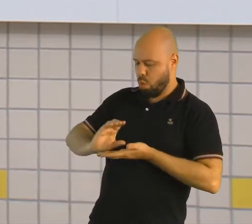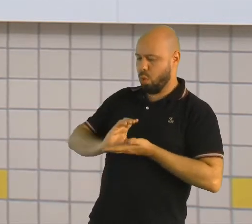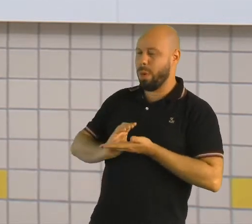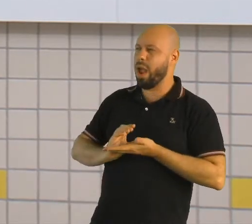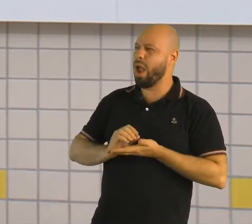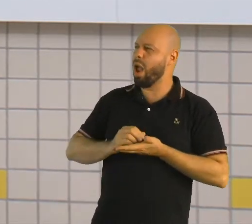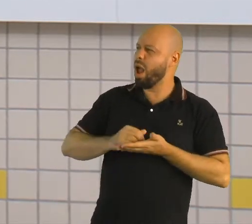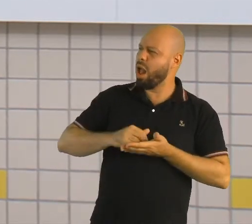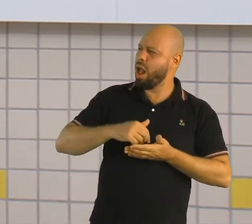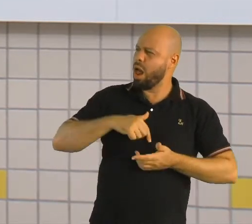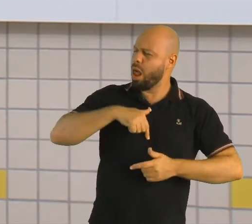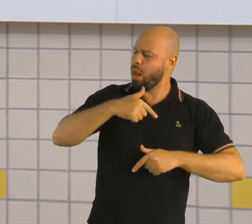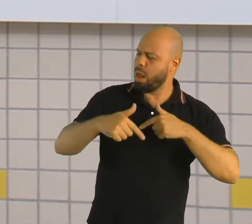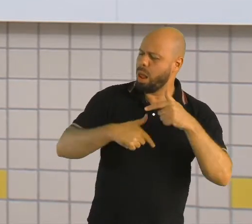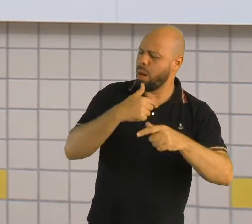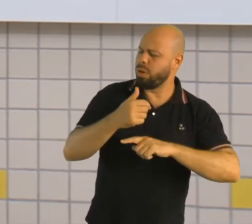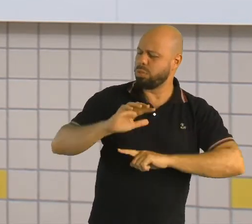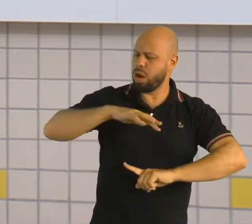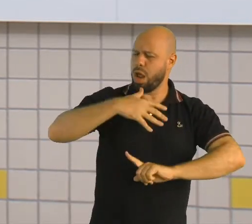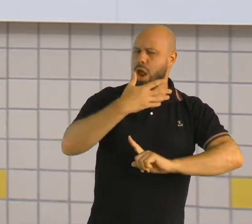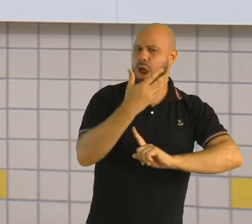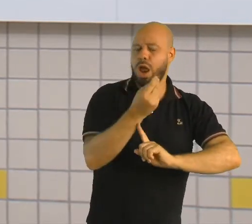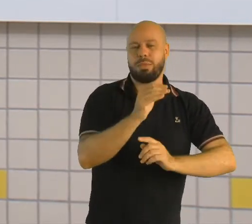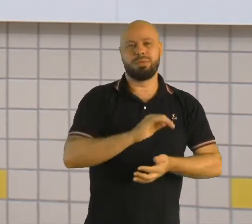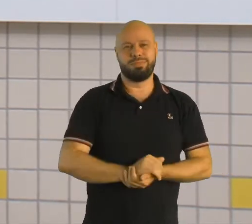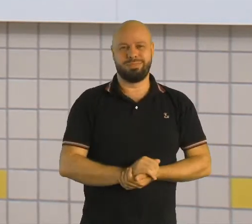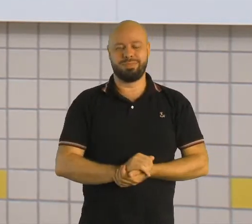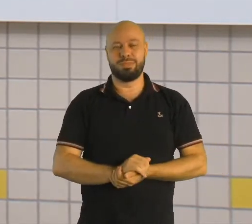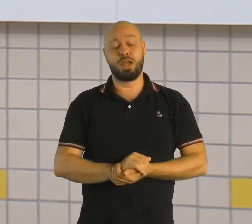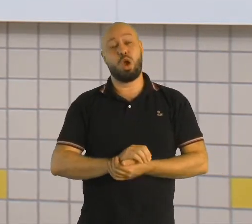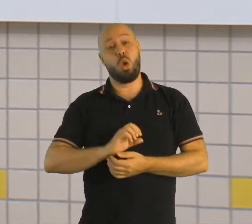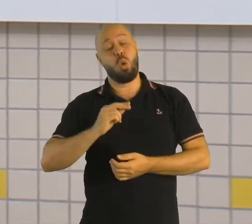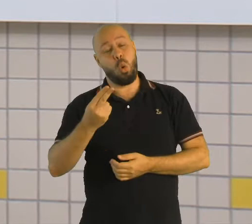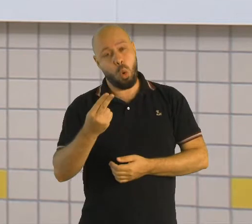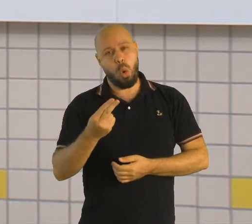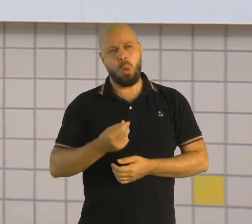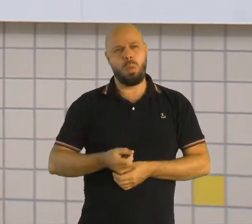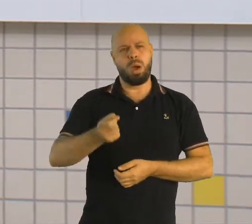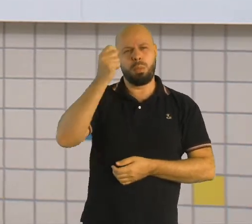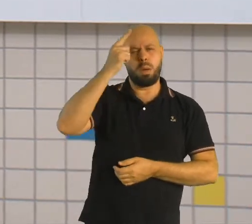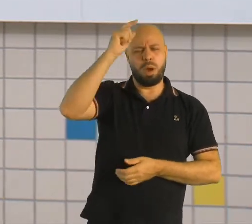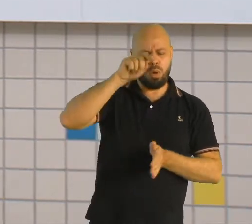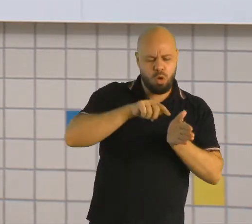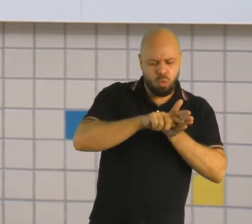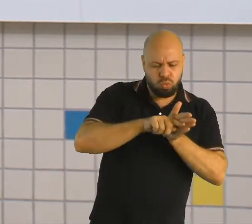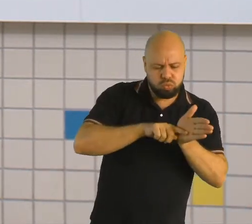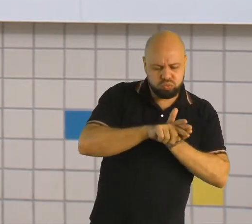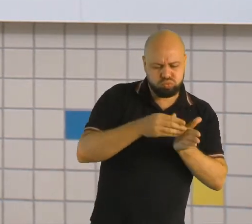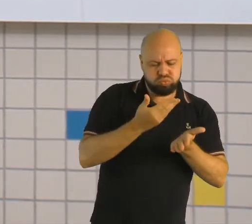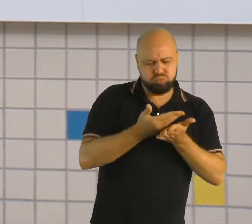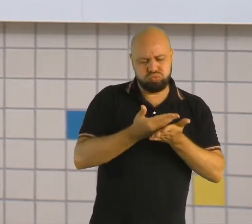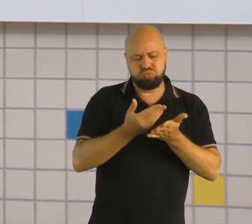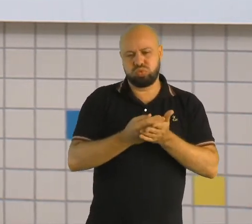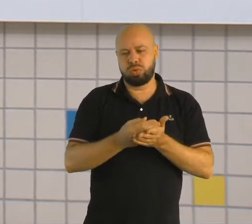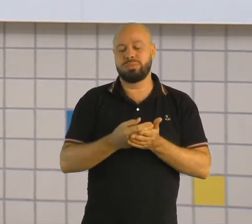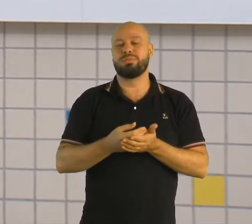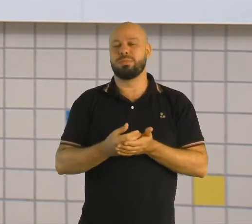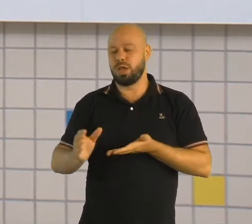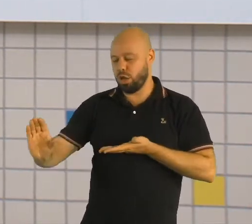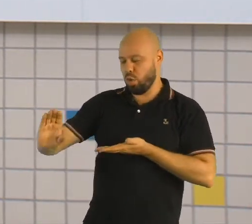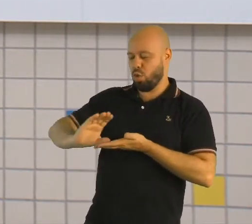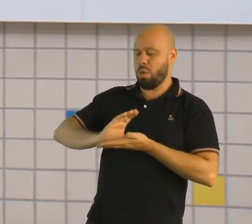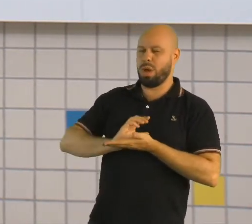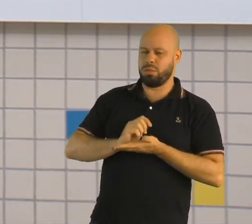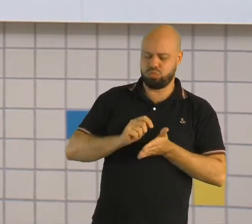os artistas e intelectuais do fenômeno do Renascimento. Bom, nós já falamos sobre os fatores que